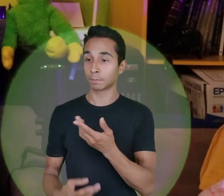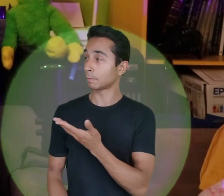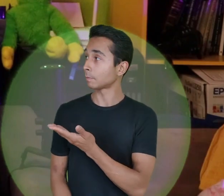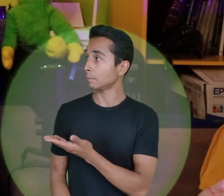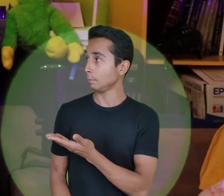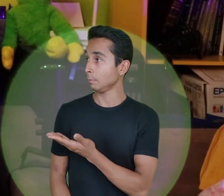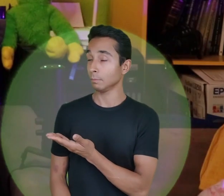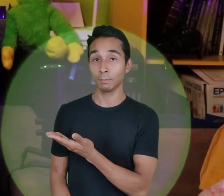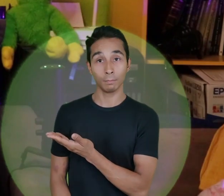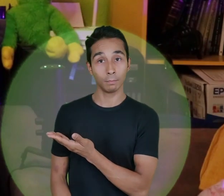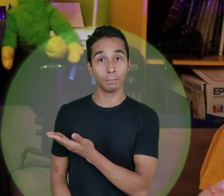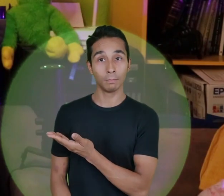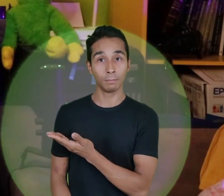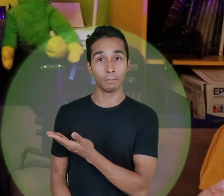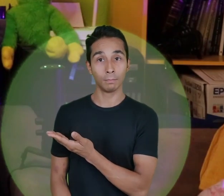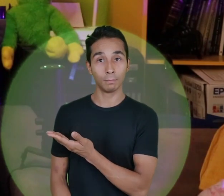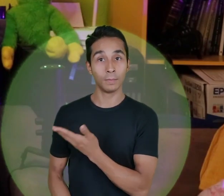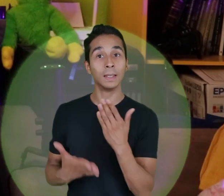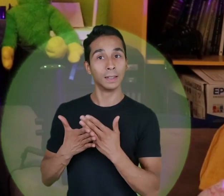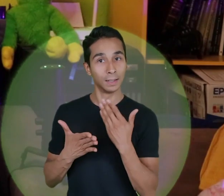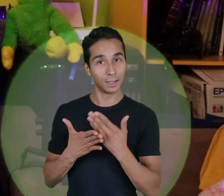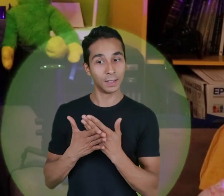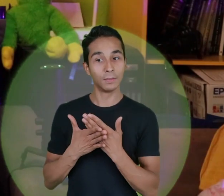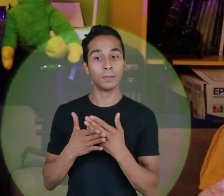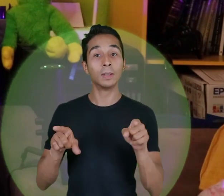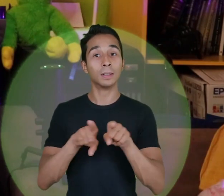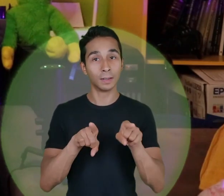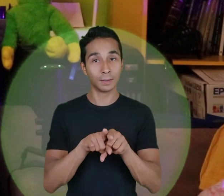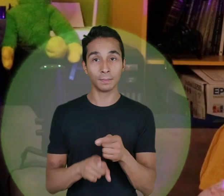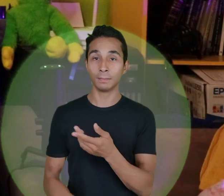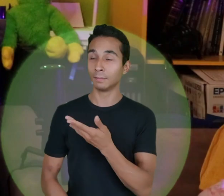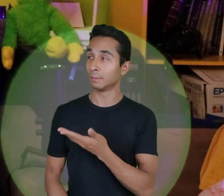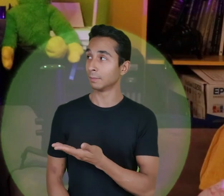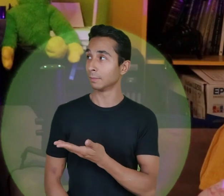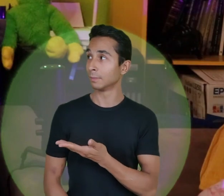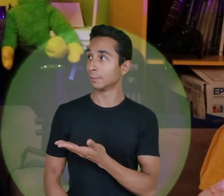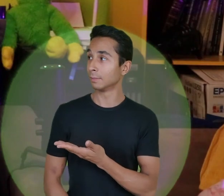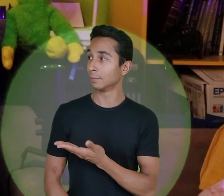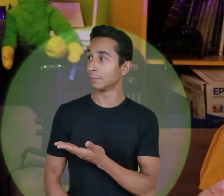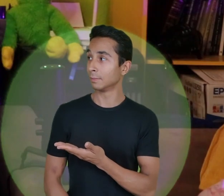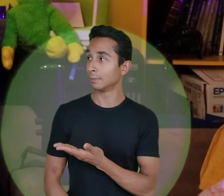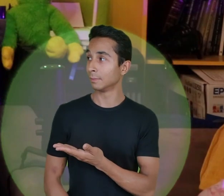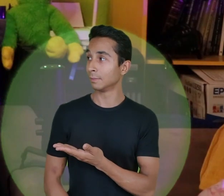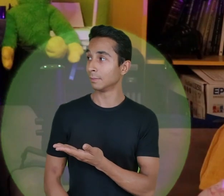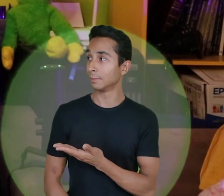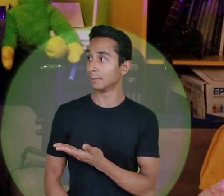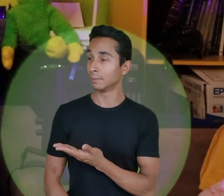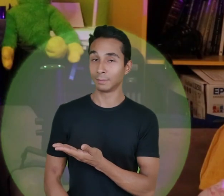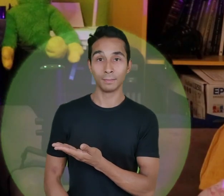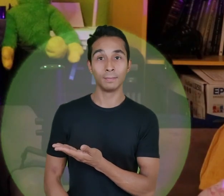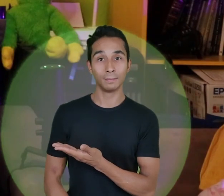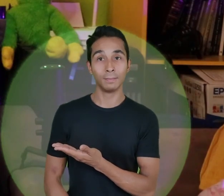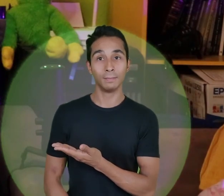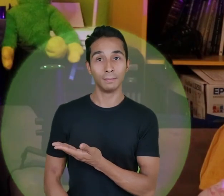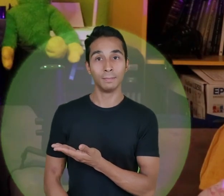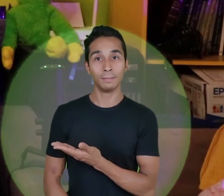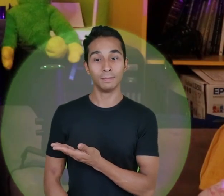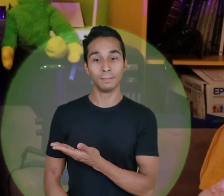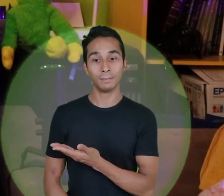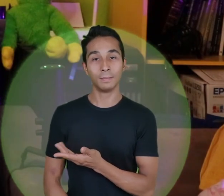é Projetos Culturais, Técnicas de Modelagem, de Hermano Robert, do Saber Organizar, Saber Decidir, de Gerald